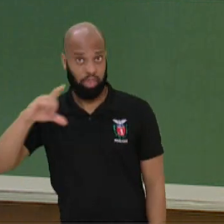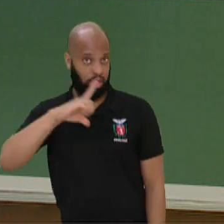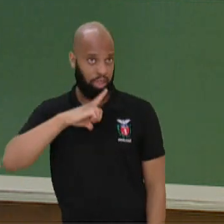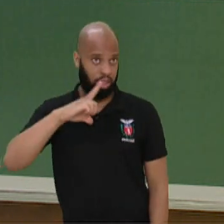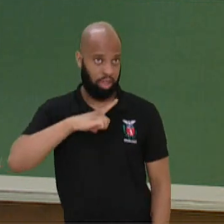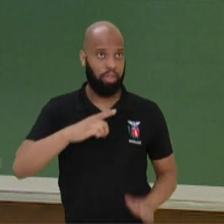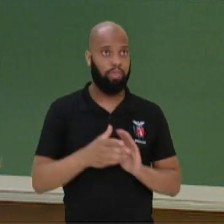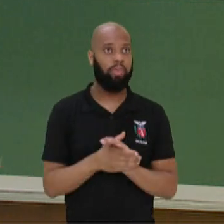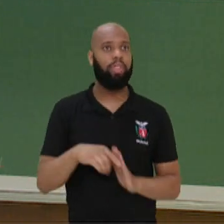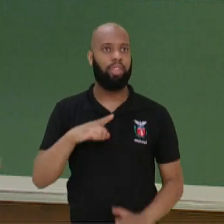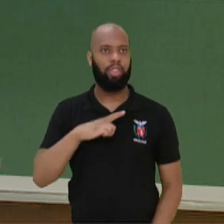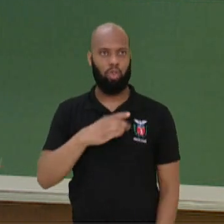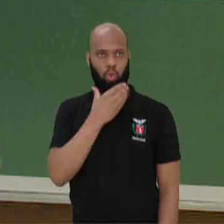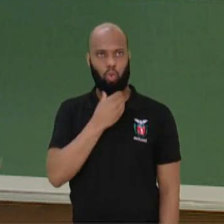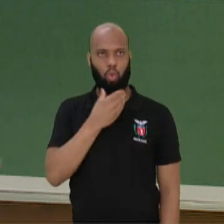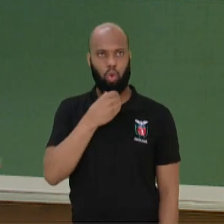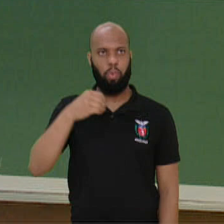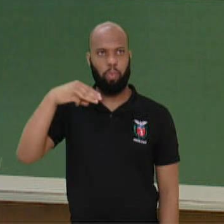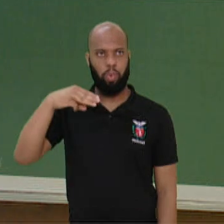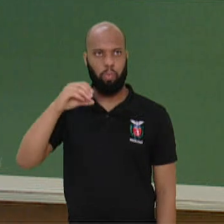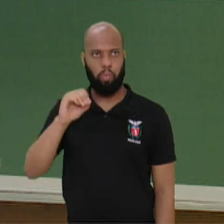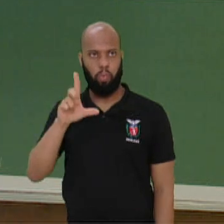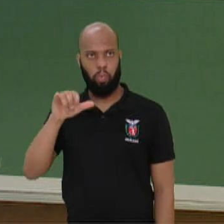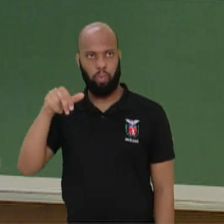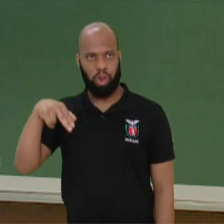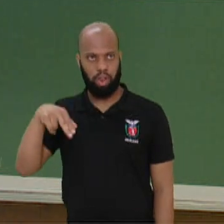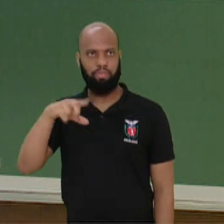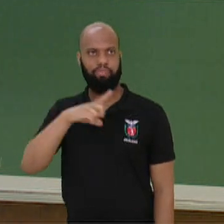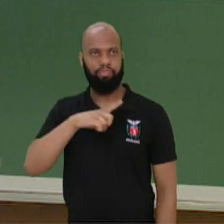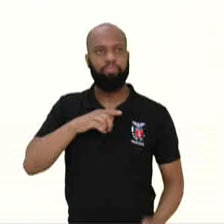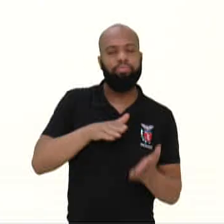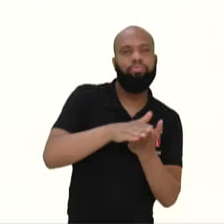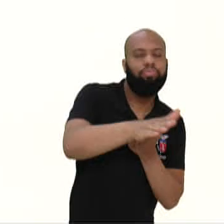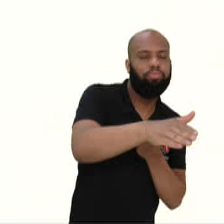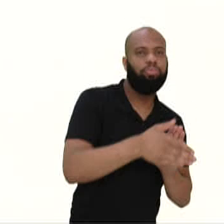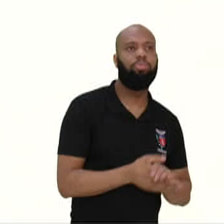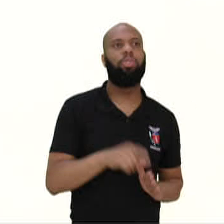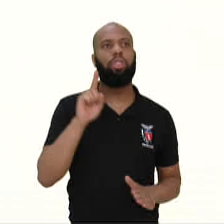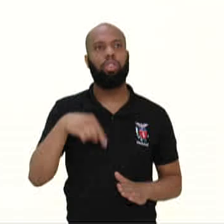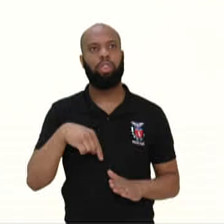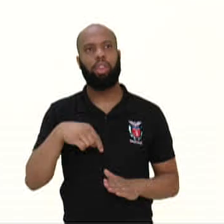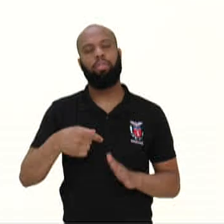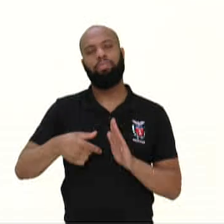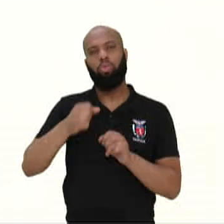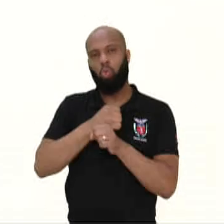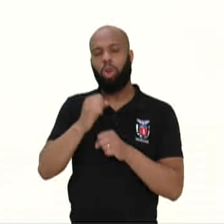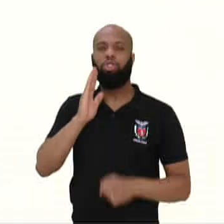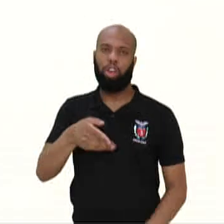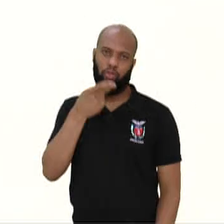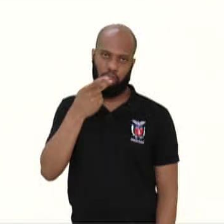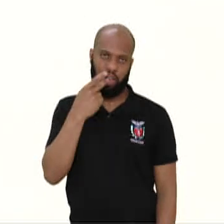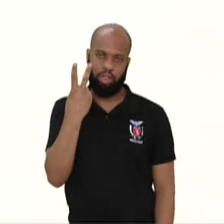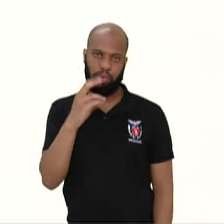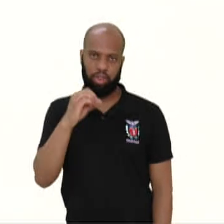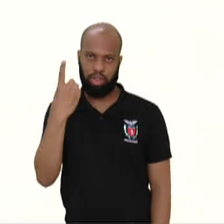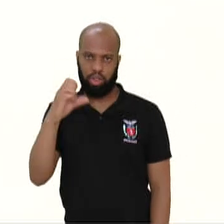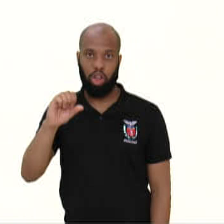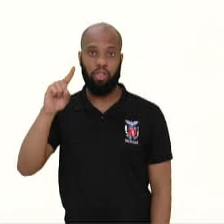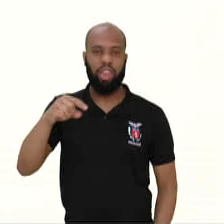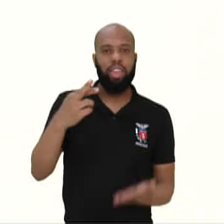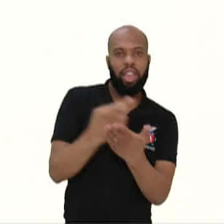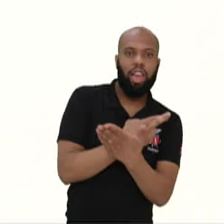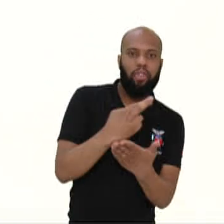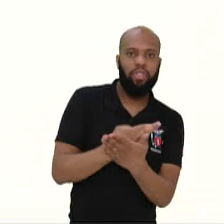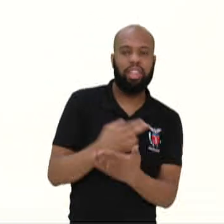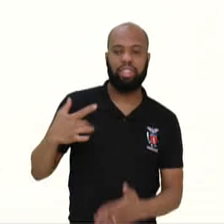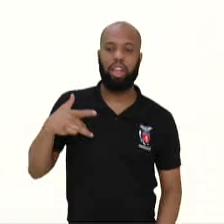Foi publicado então por Molin, Thaís Ramos, Dal et al. Então foi publicado, como falei, em 2019, na revista Saúde Pública, na revista